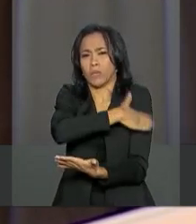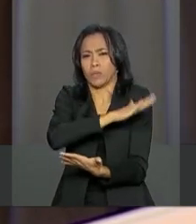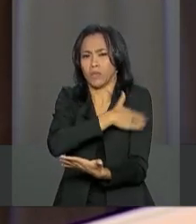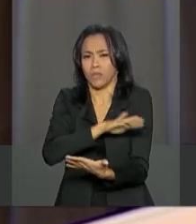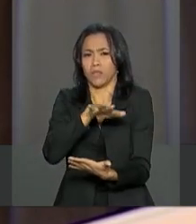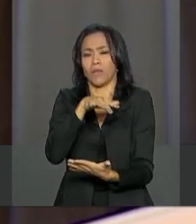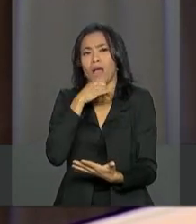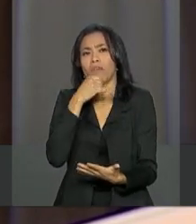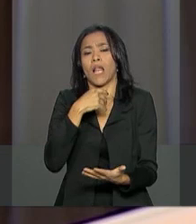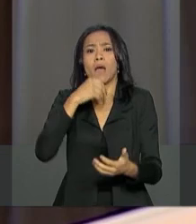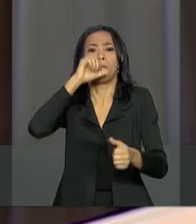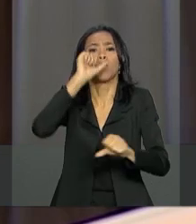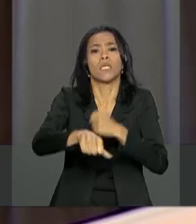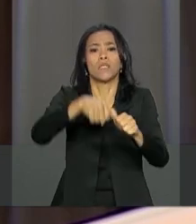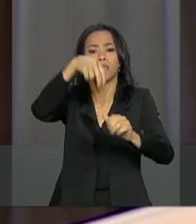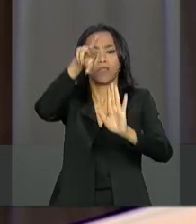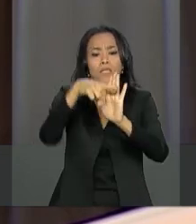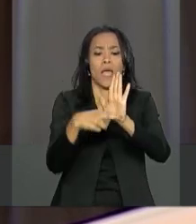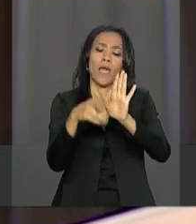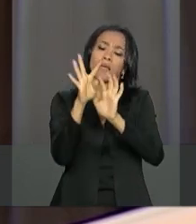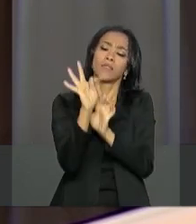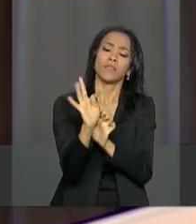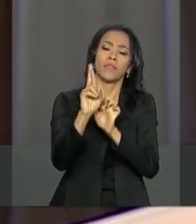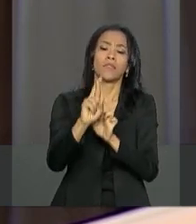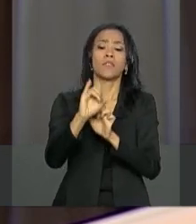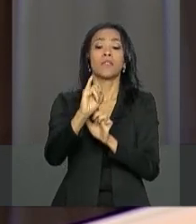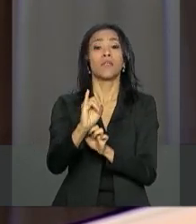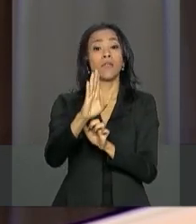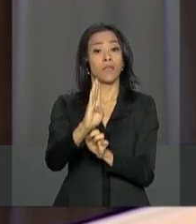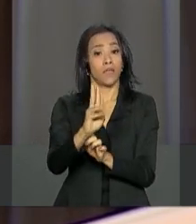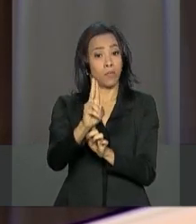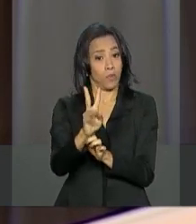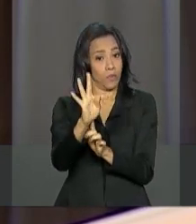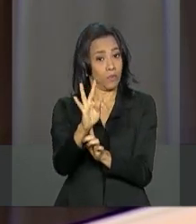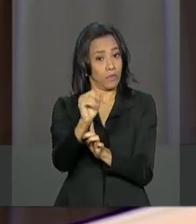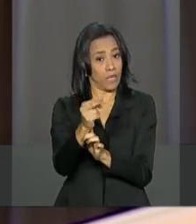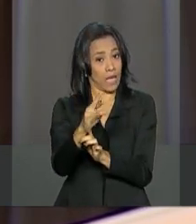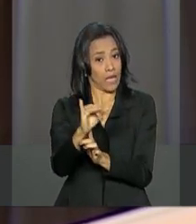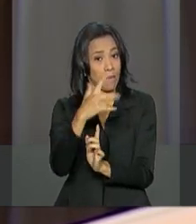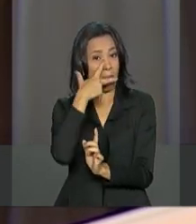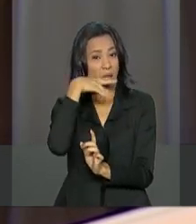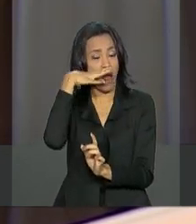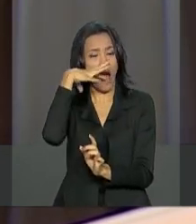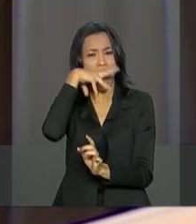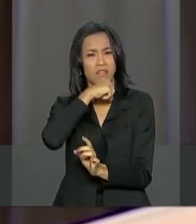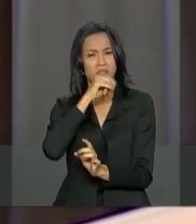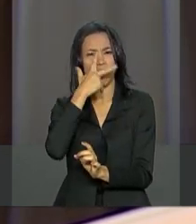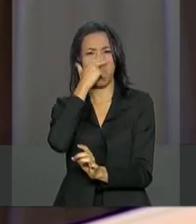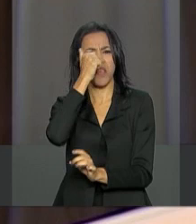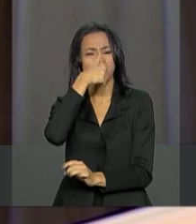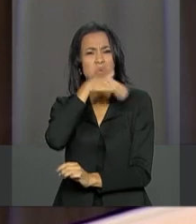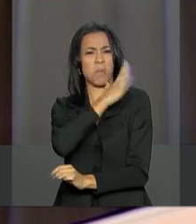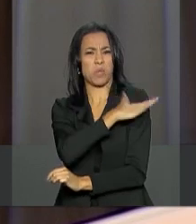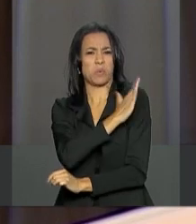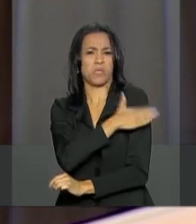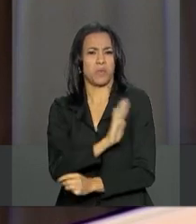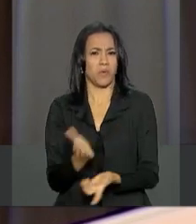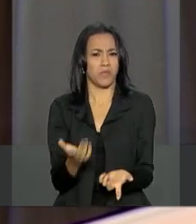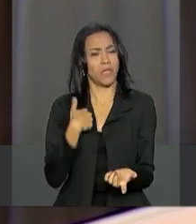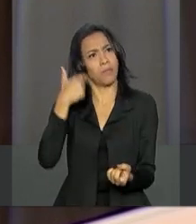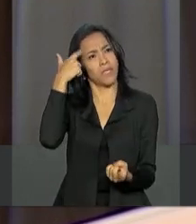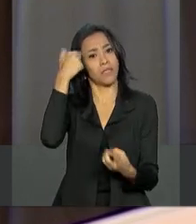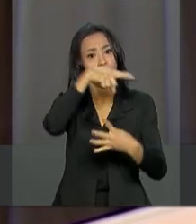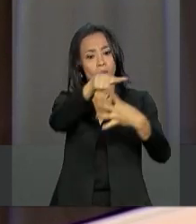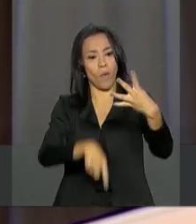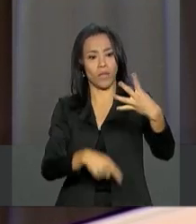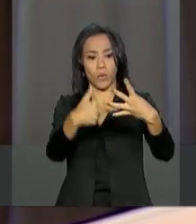falar-se em reforma tributária, ficou uma coisa preconceituosa, porque quando você fala em reforma tributária, você tem que pensar em 4 figuras,